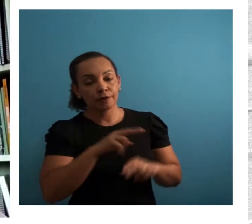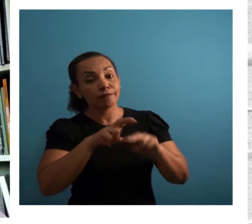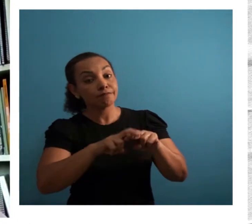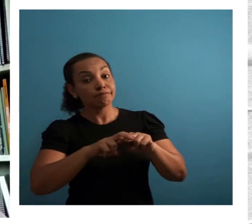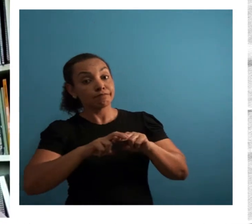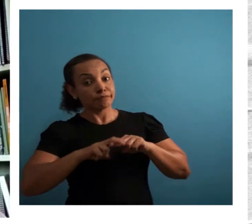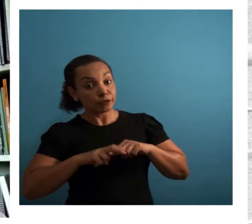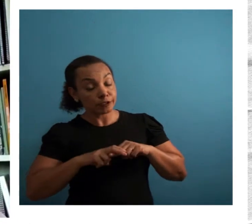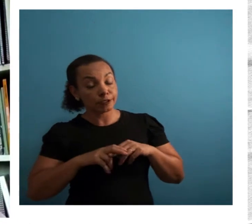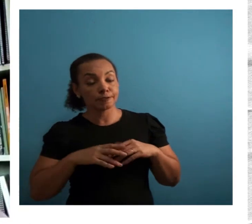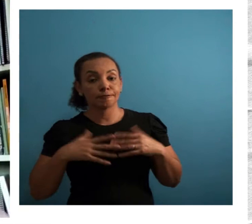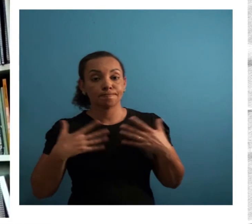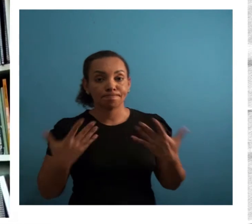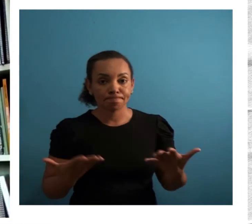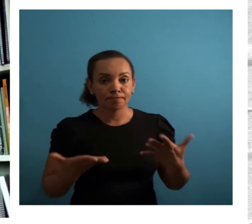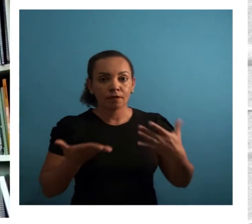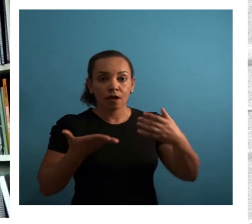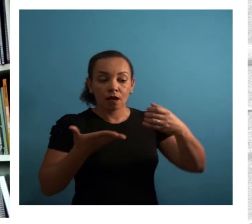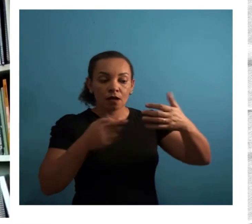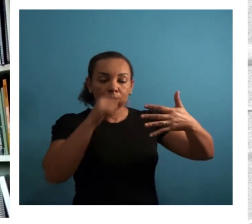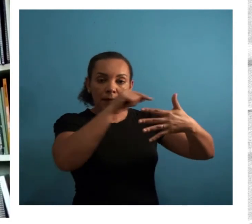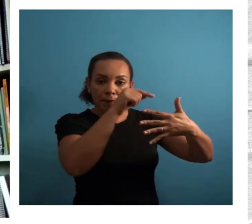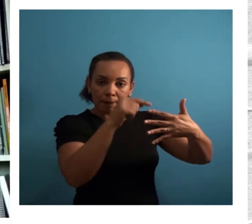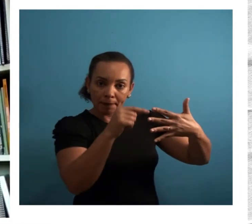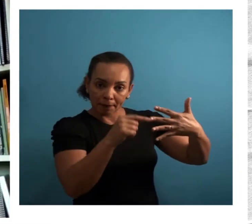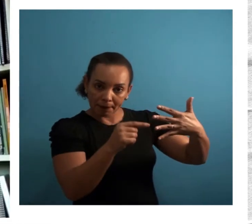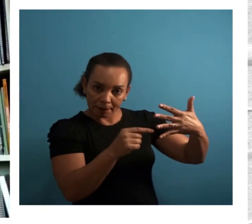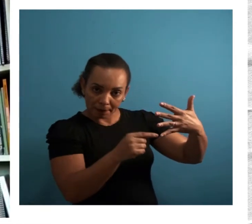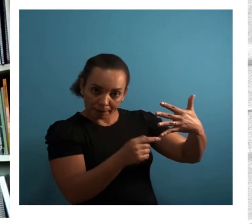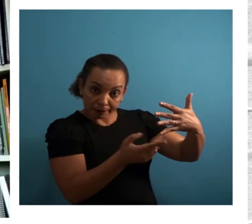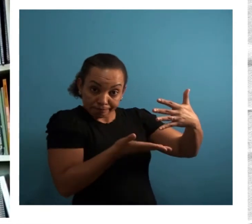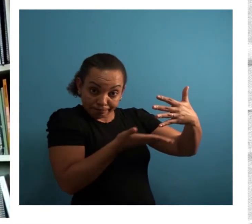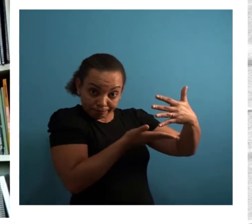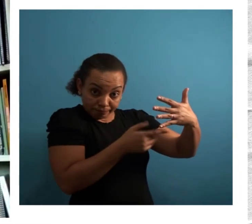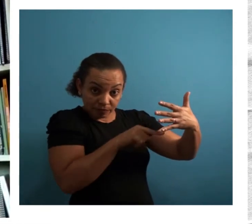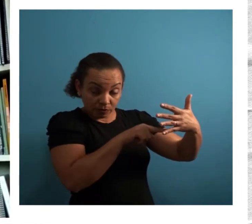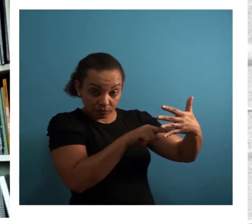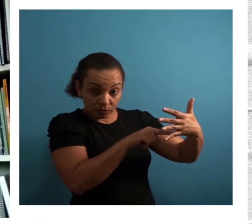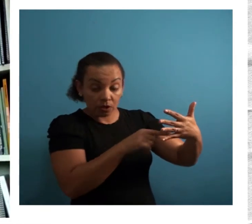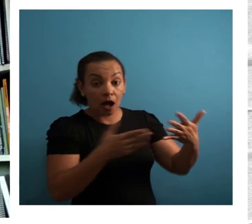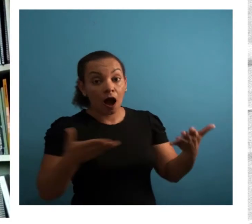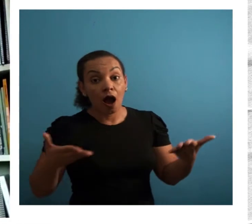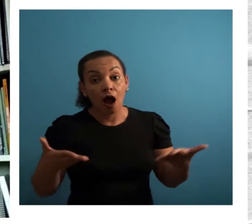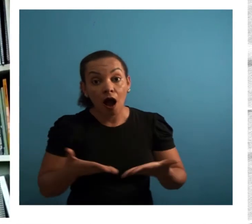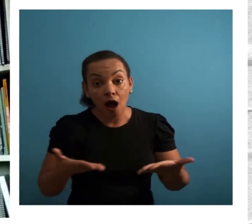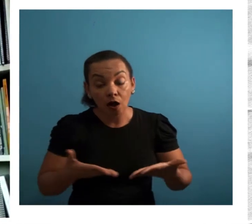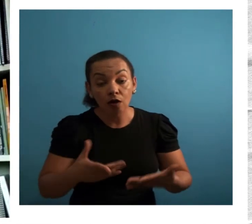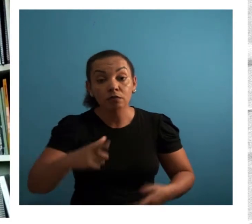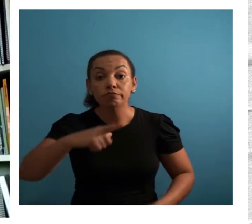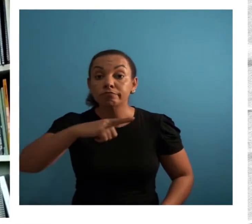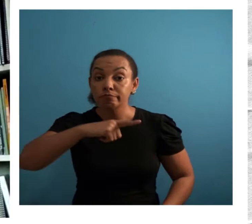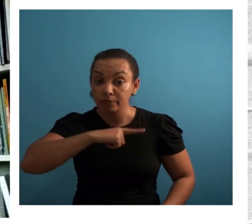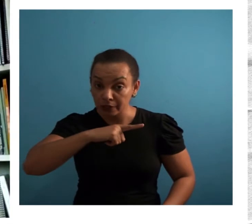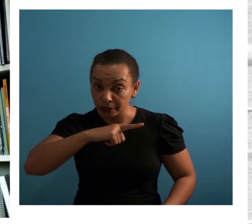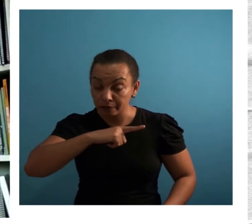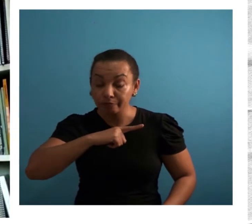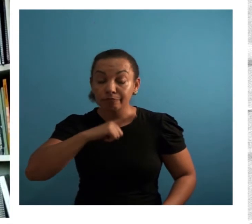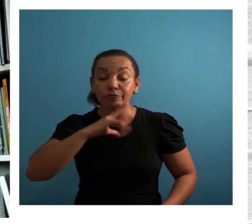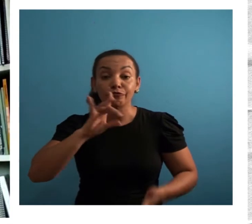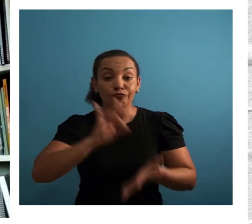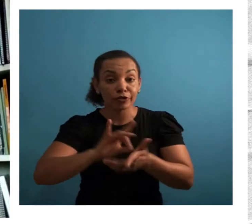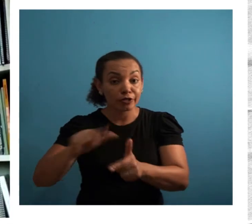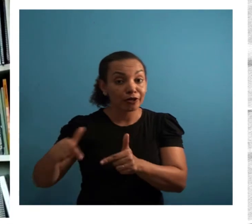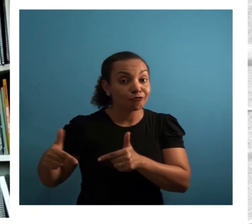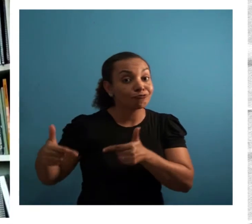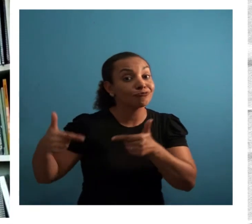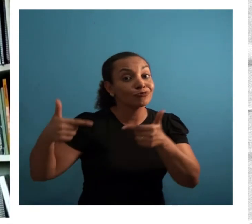isso é baseado nesses fundamentos na atualidade nós temos alguns desafios que foram